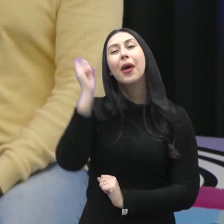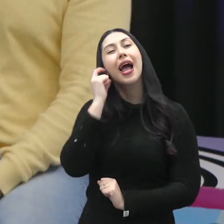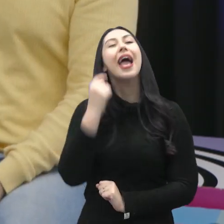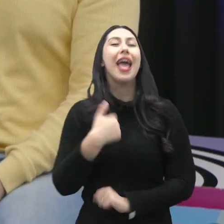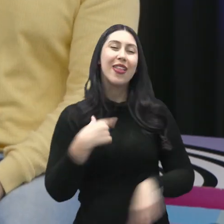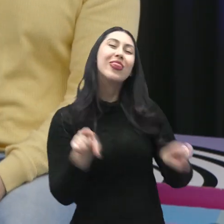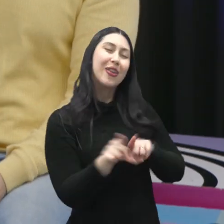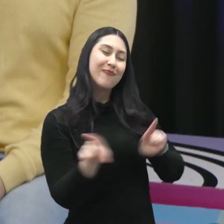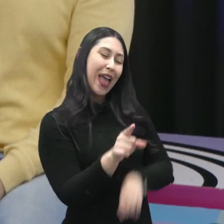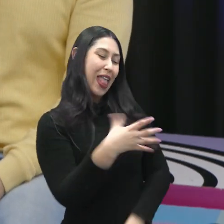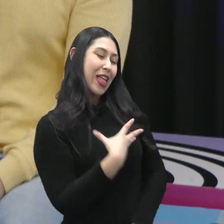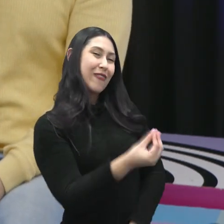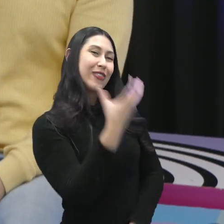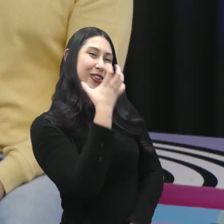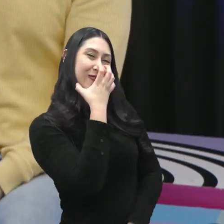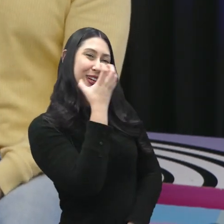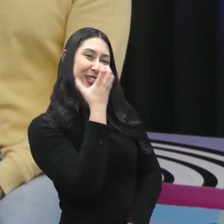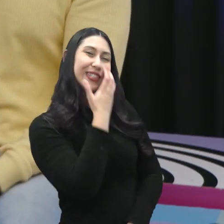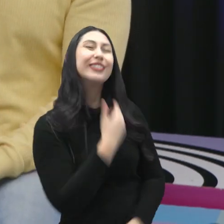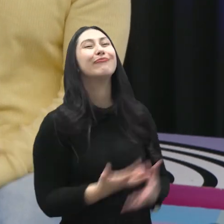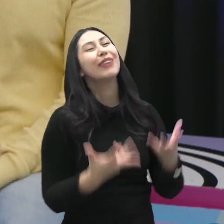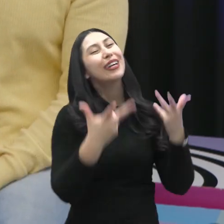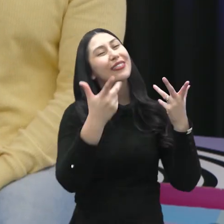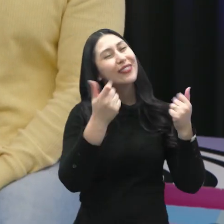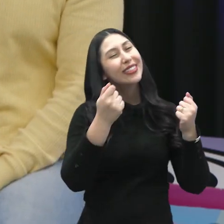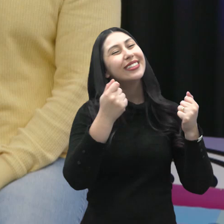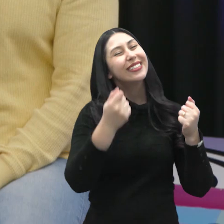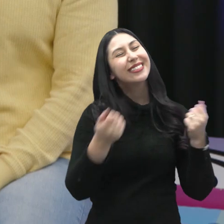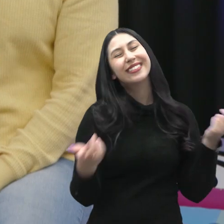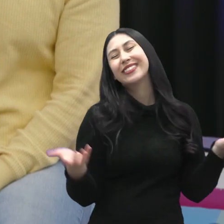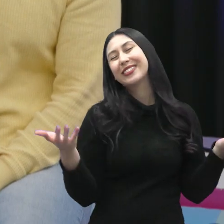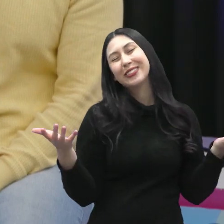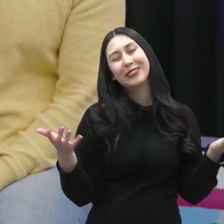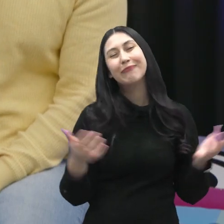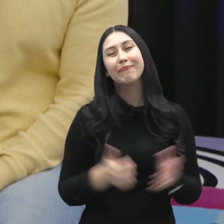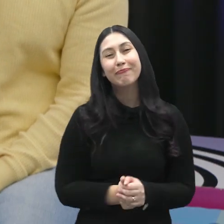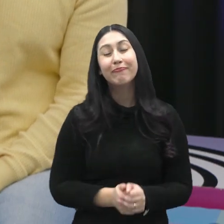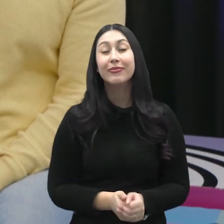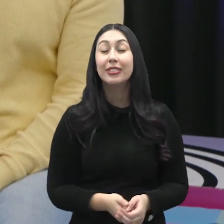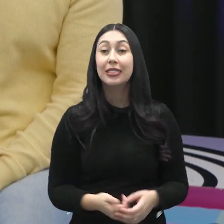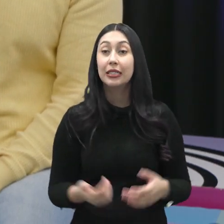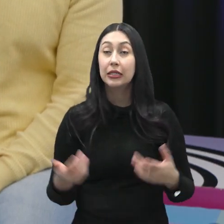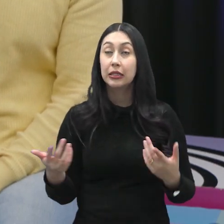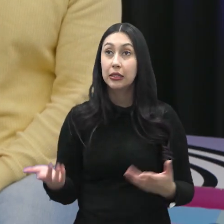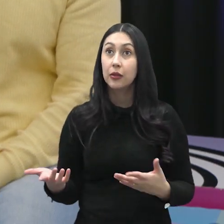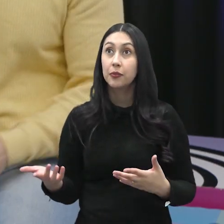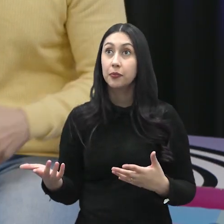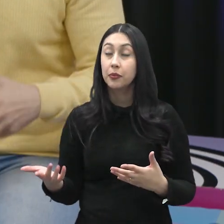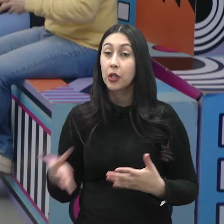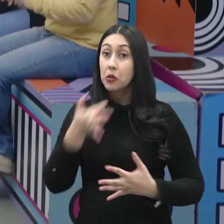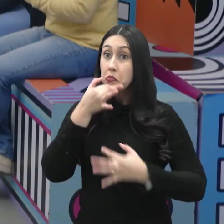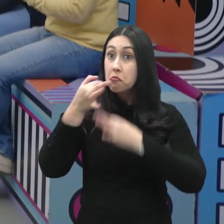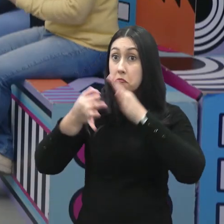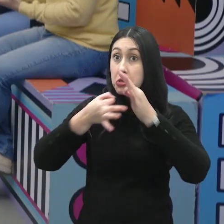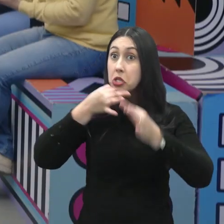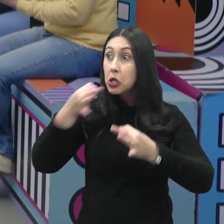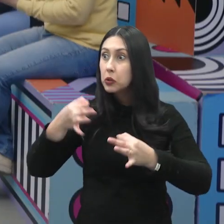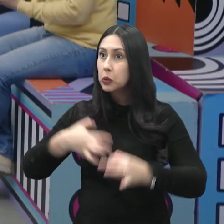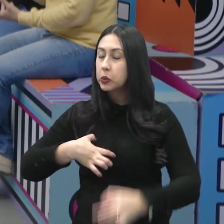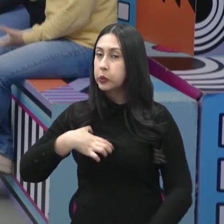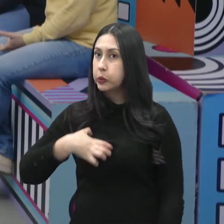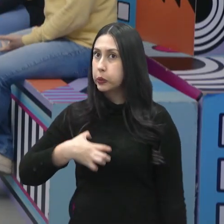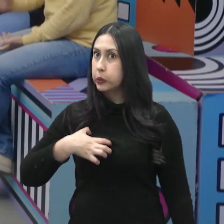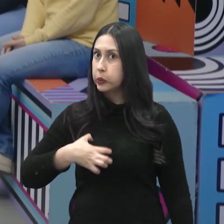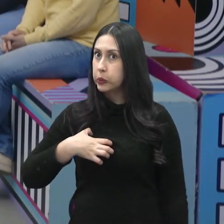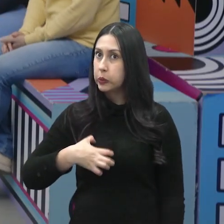pet também. Que é mãe de pet. Duda Maria, maravilhosa. Pois é. É isso. Mas acho que as opiniões estão um pouco inflamadas,